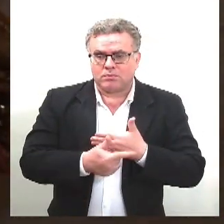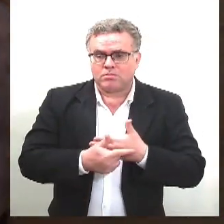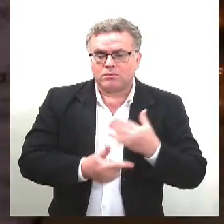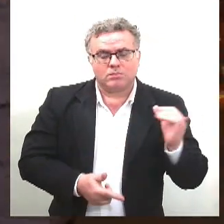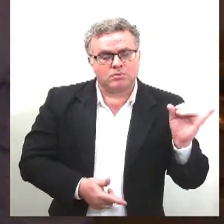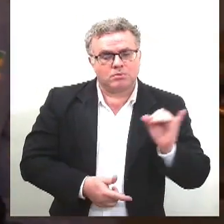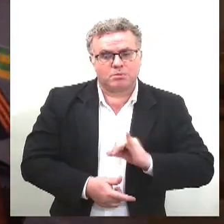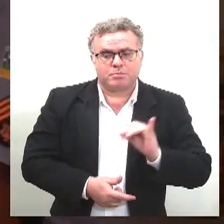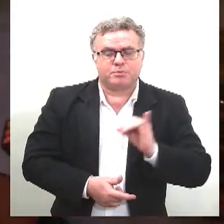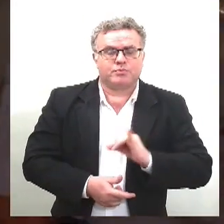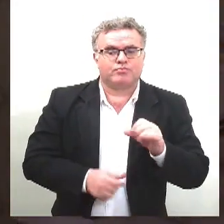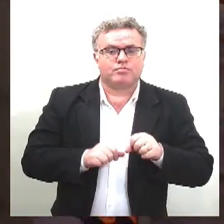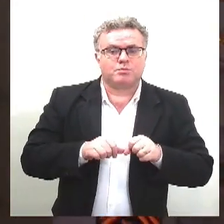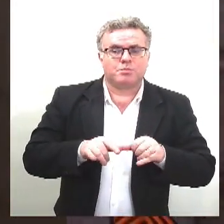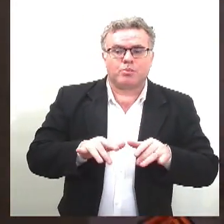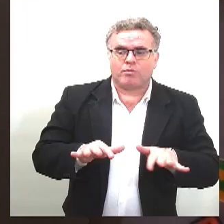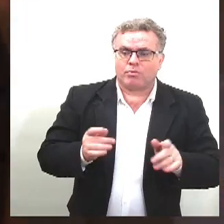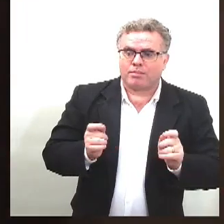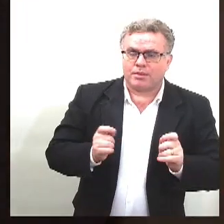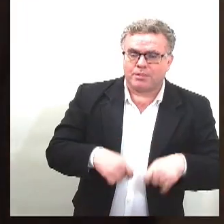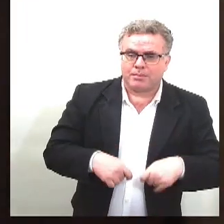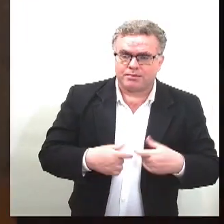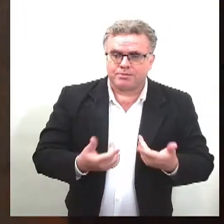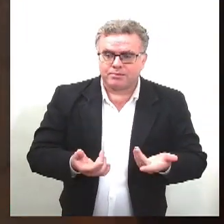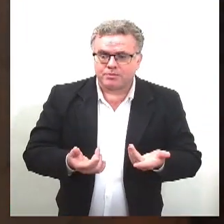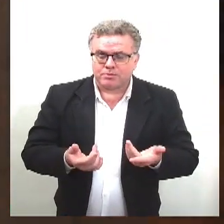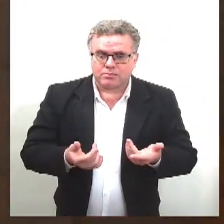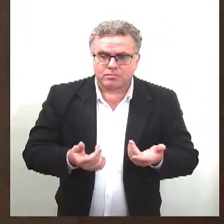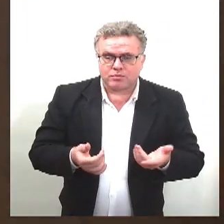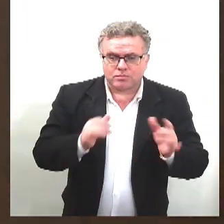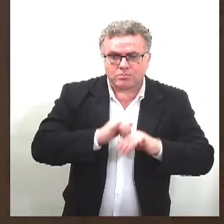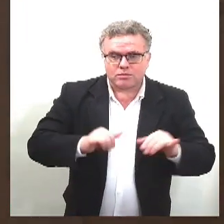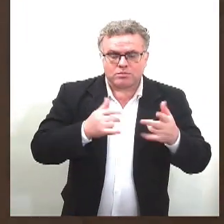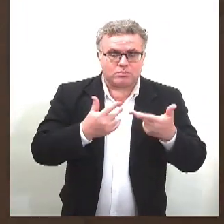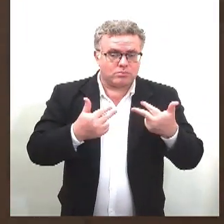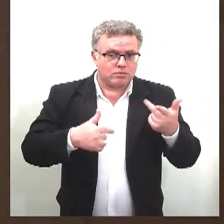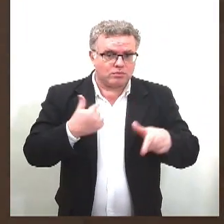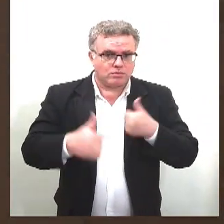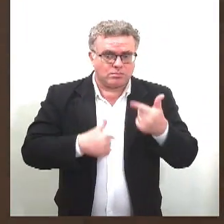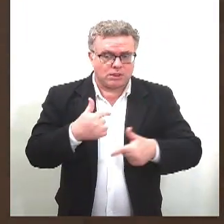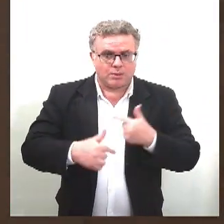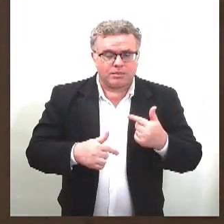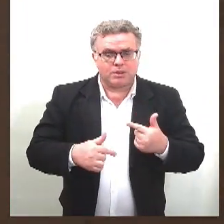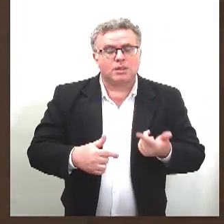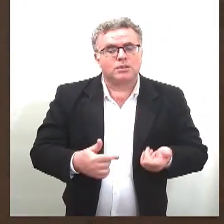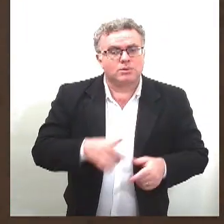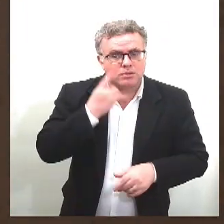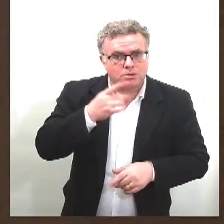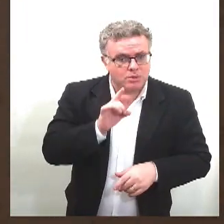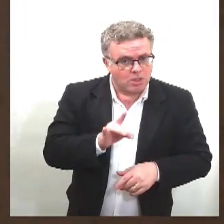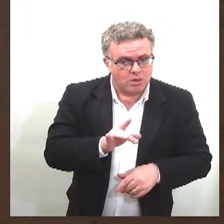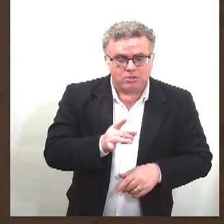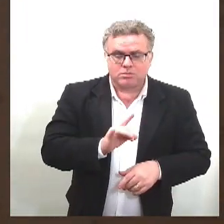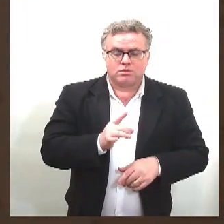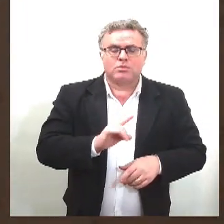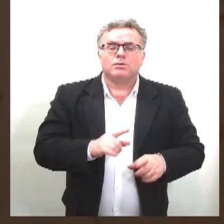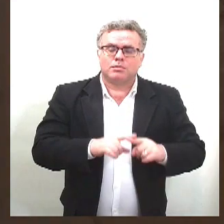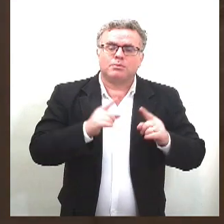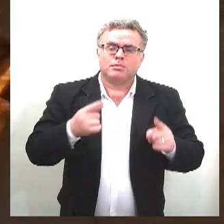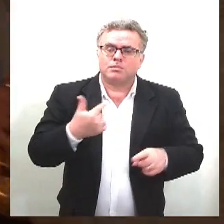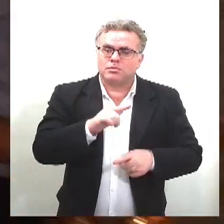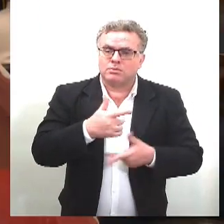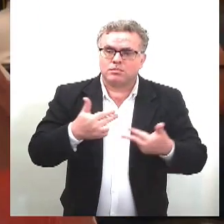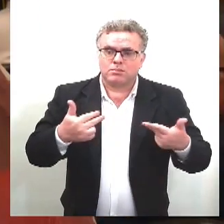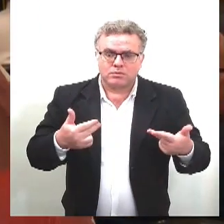de Sergipe, divulgando não só as ações dos deputados, como também todo o nosso estado, divulga todo o nosso estado. Então tem um papel muito importante,